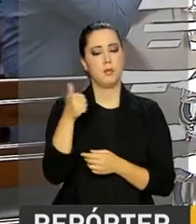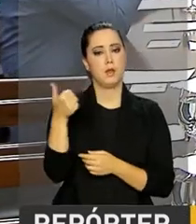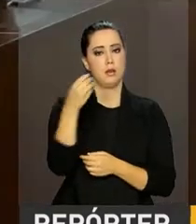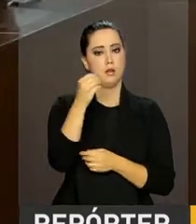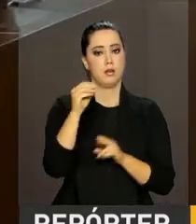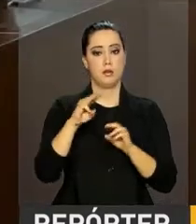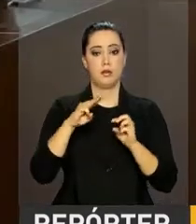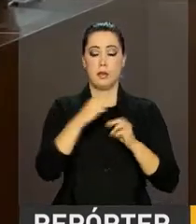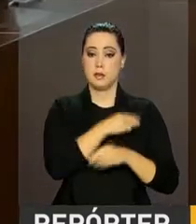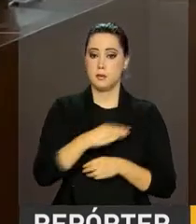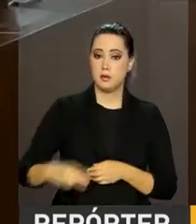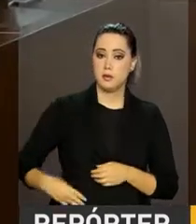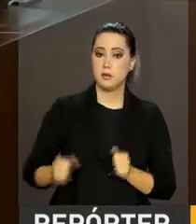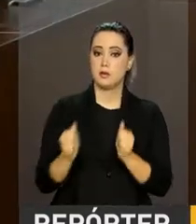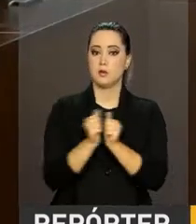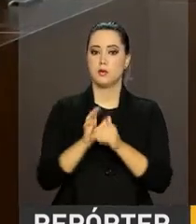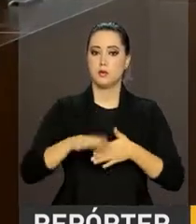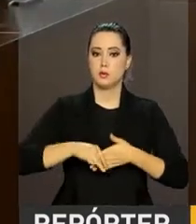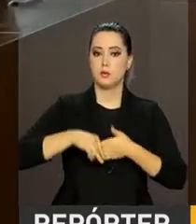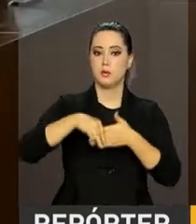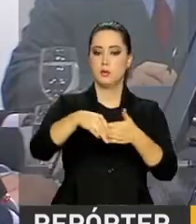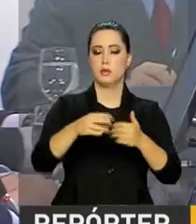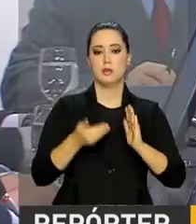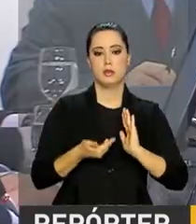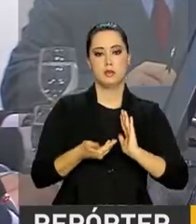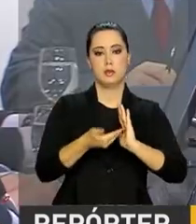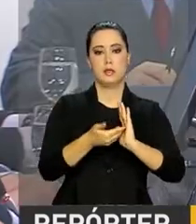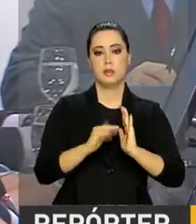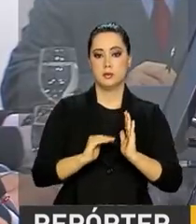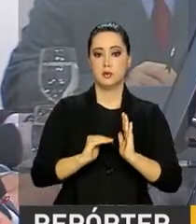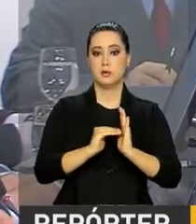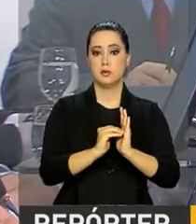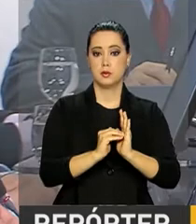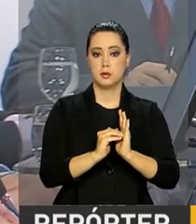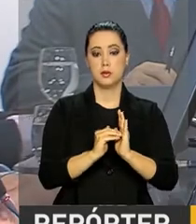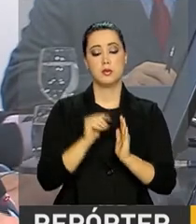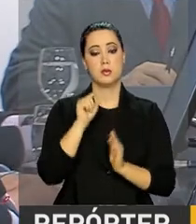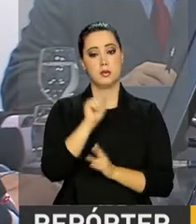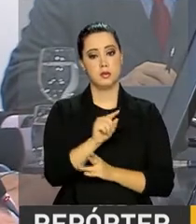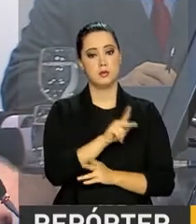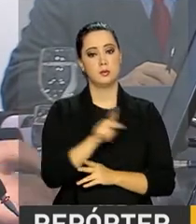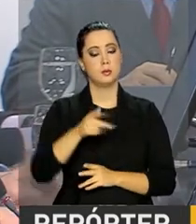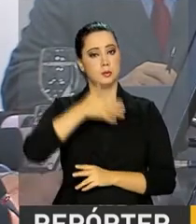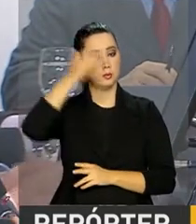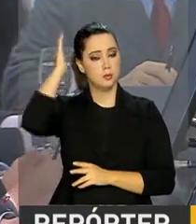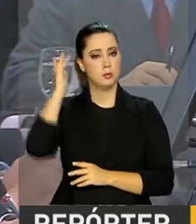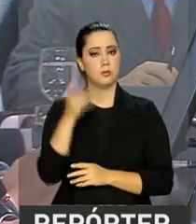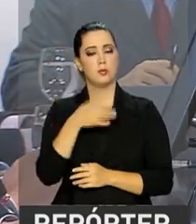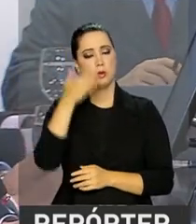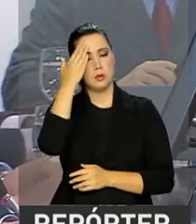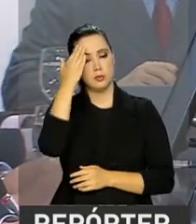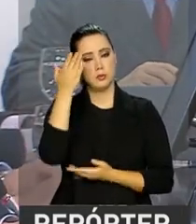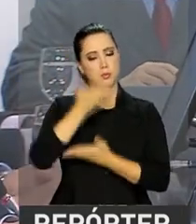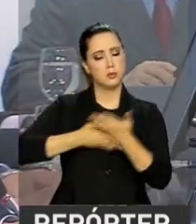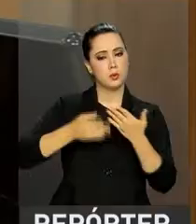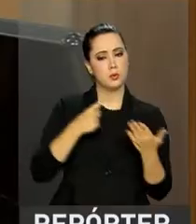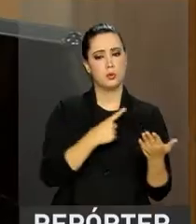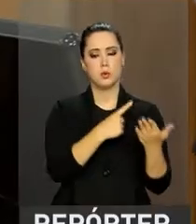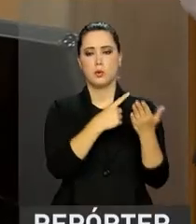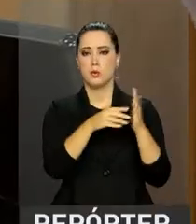além de líderes do governo na câmara e no senado o presidente michel temer se inteirou dos projetos dos ministérios